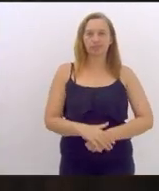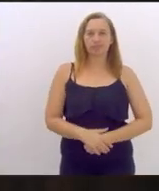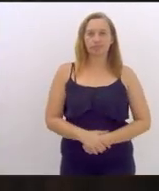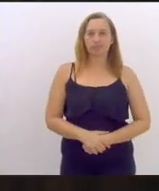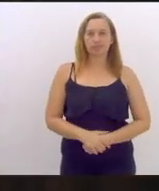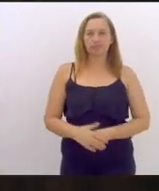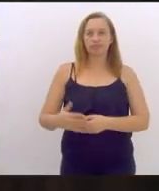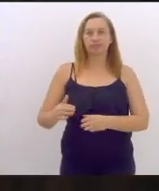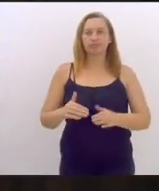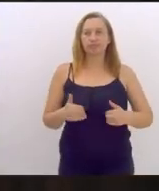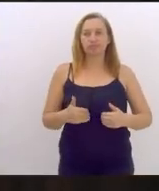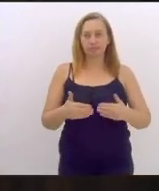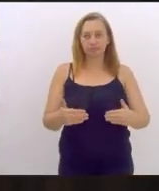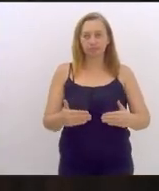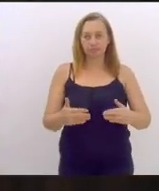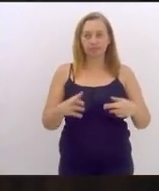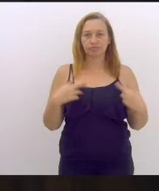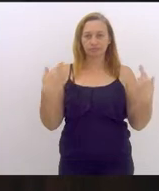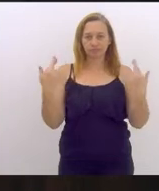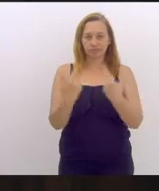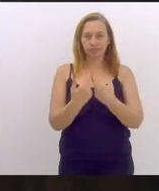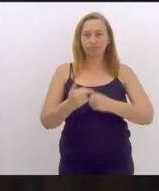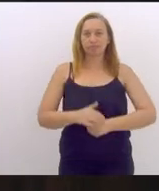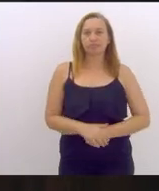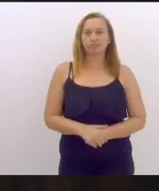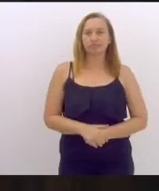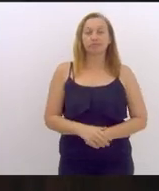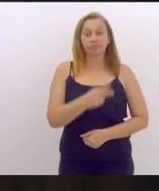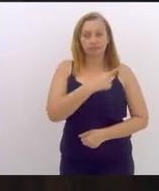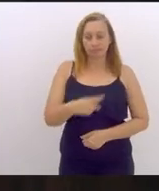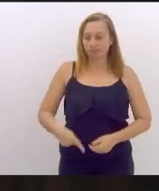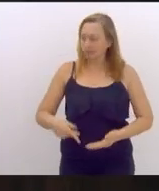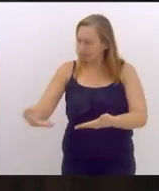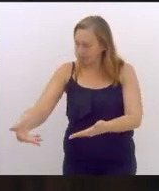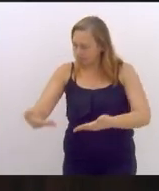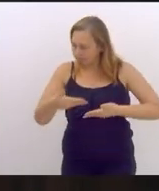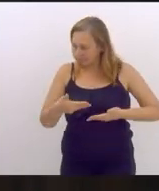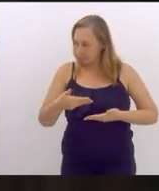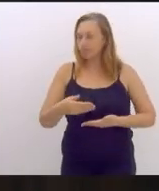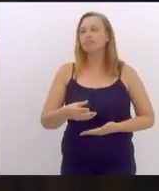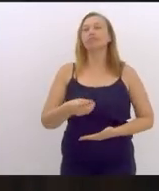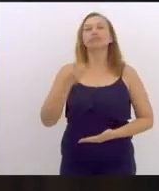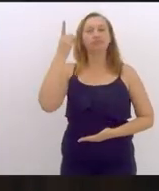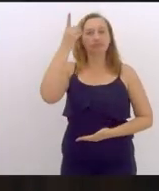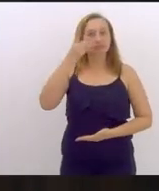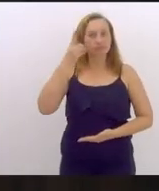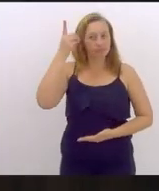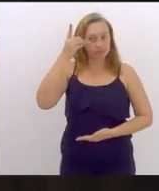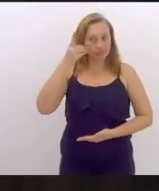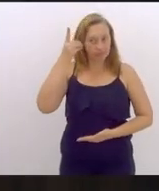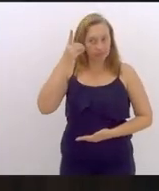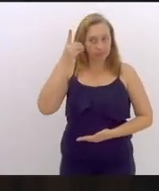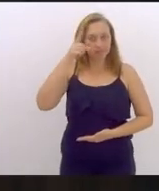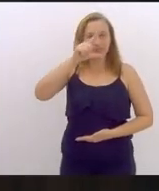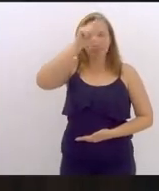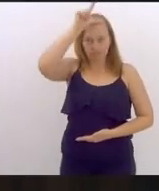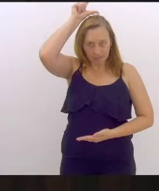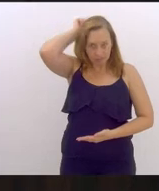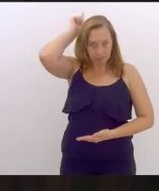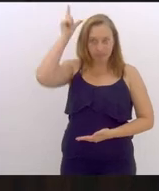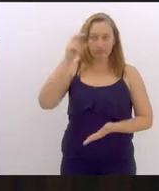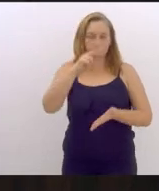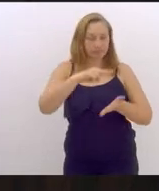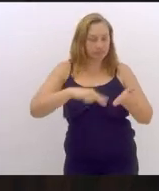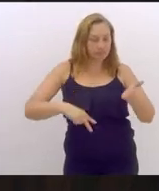está aberta a sessão a presidência convida o senhor Deputado